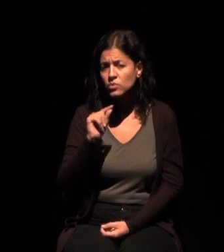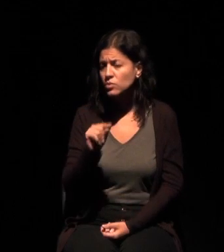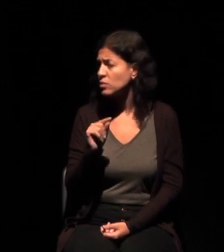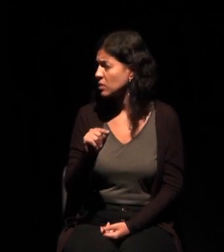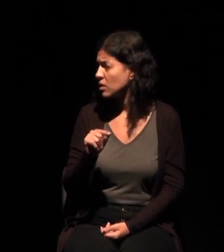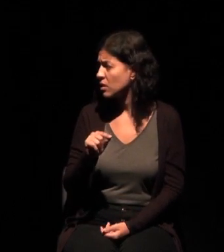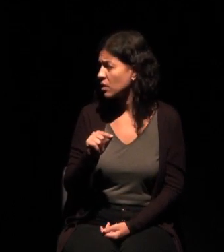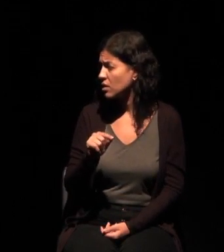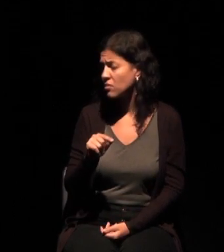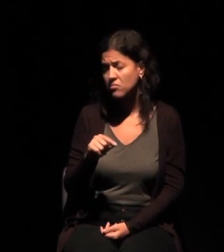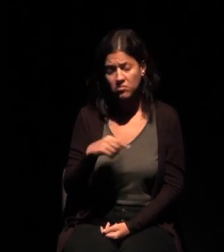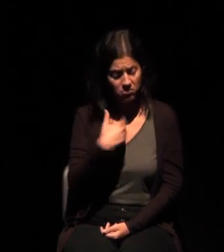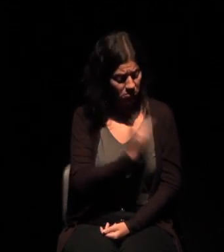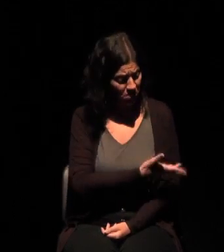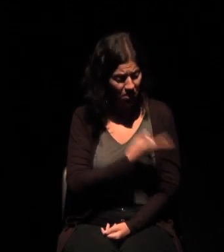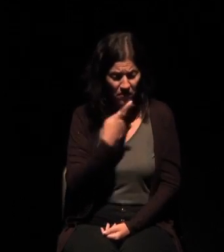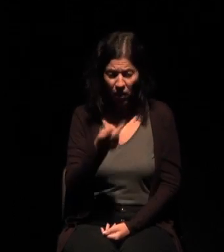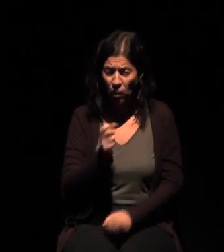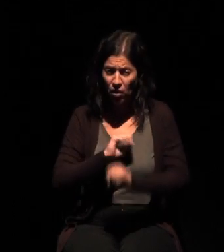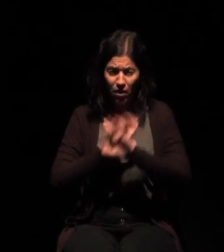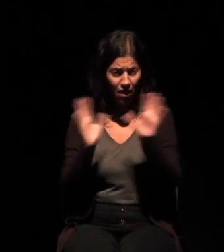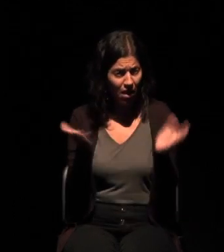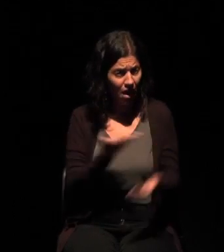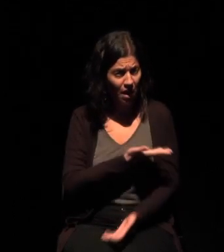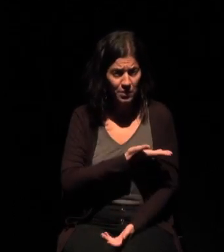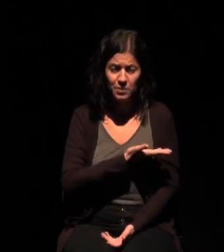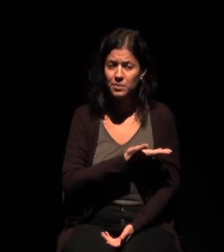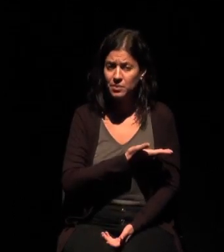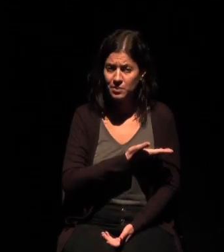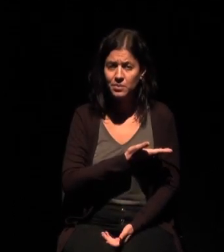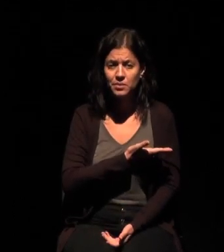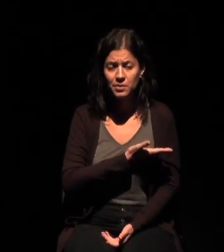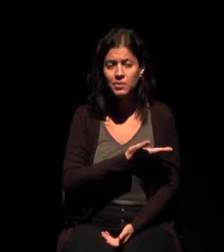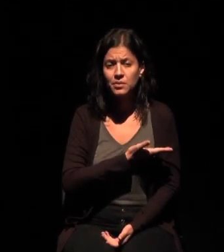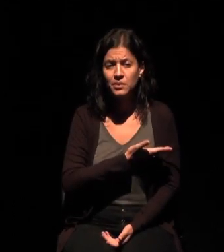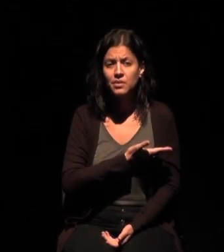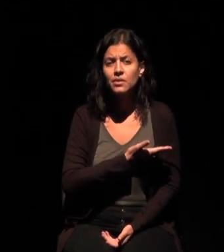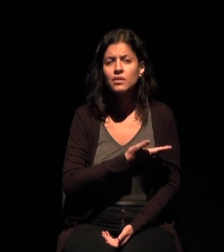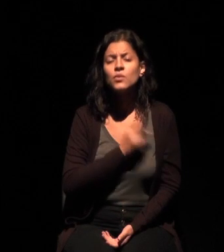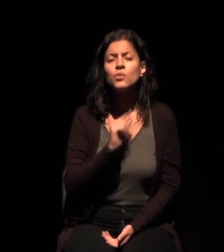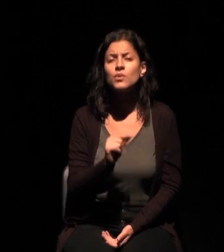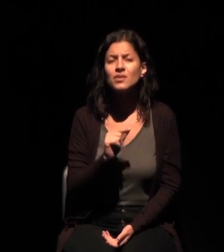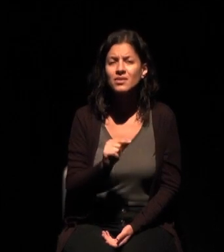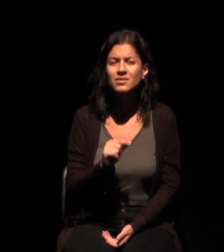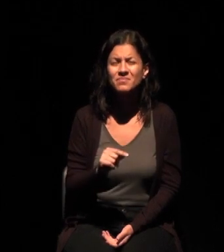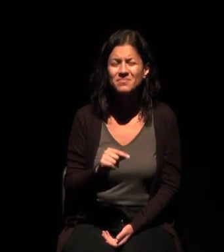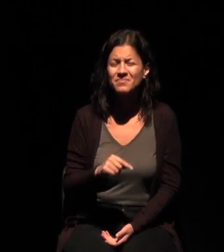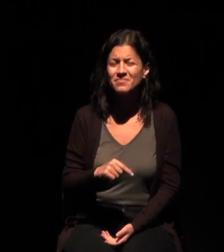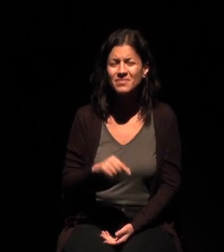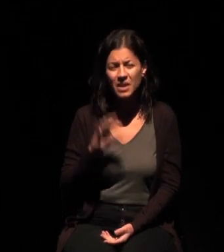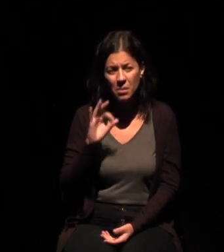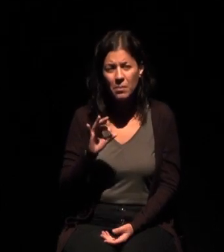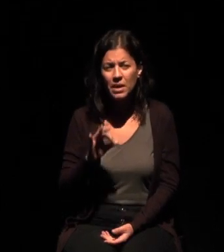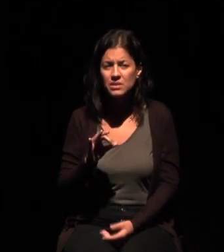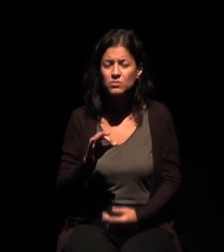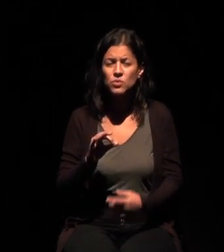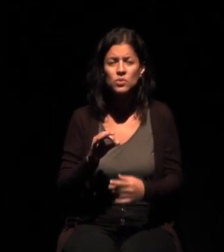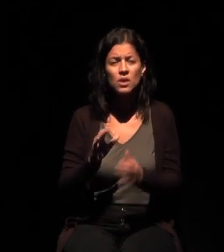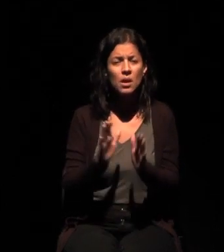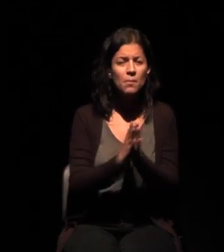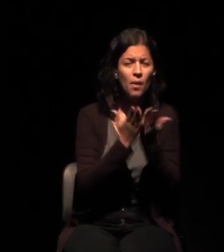você trouxe de maneira muito clara não é uma situação de extrema desigualdade como esta